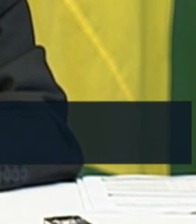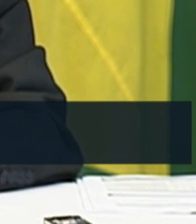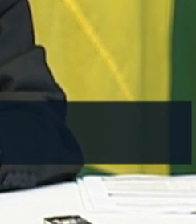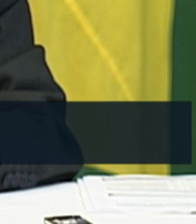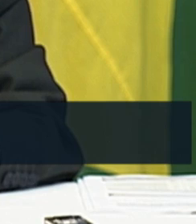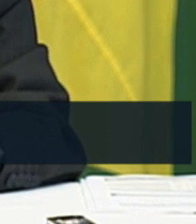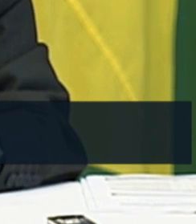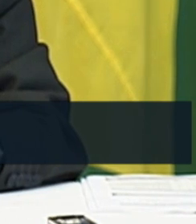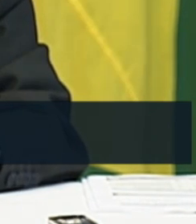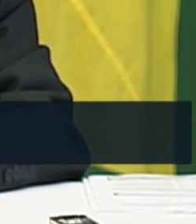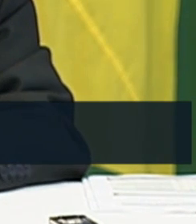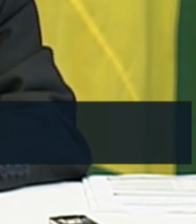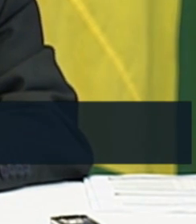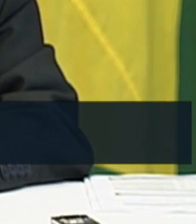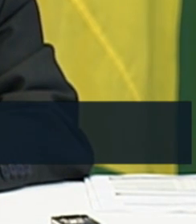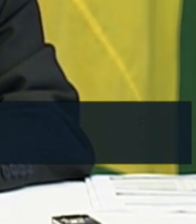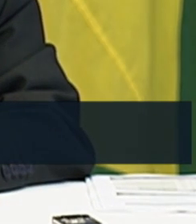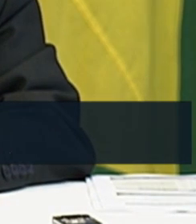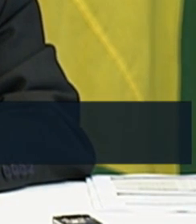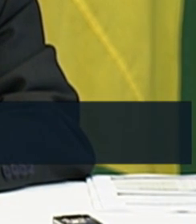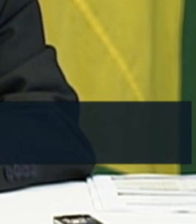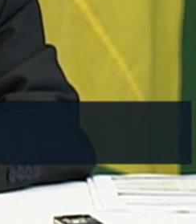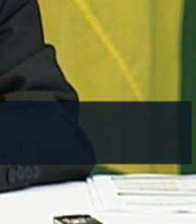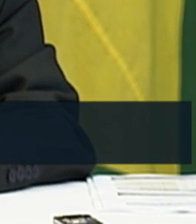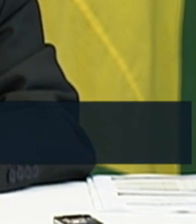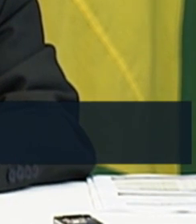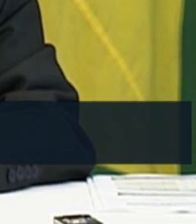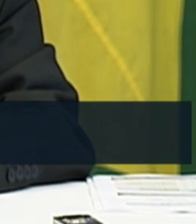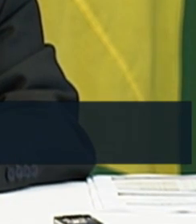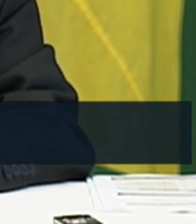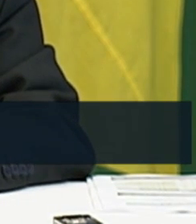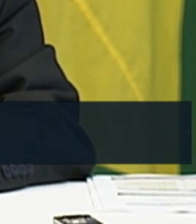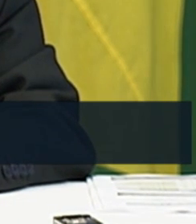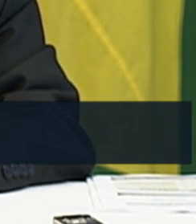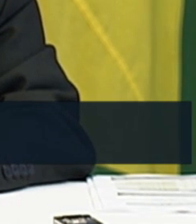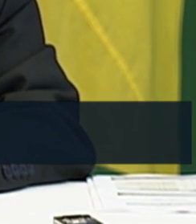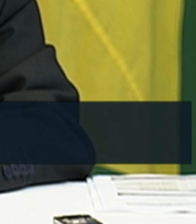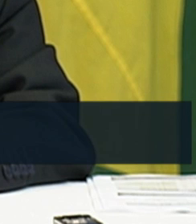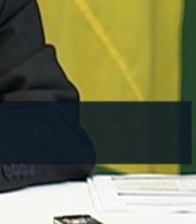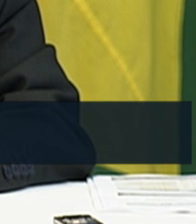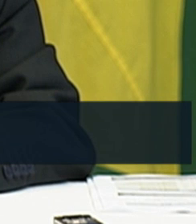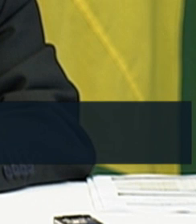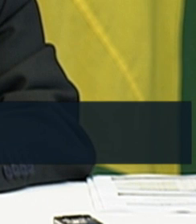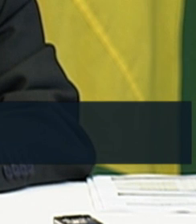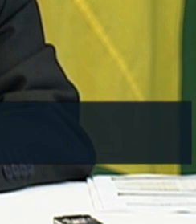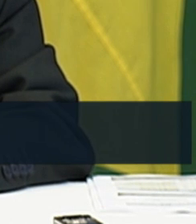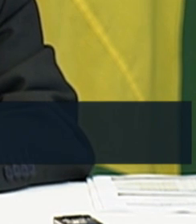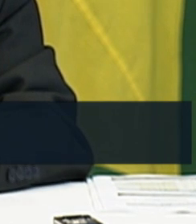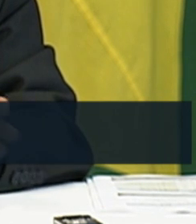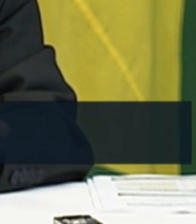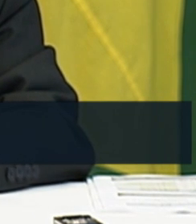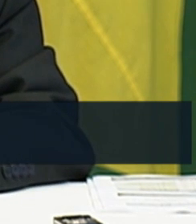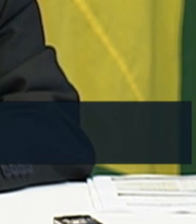eixos rodoviários do país e que a partir da duplicação